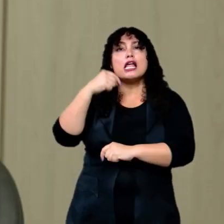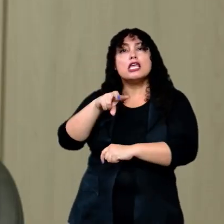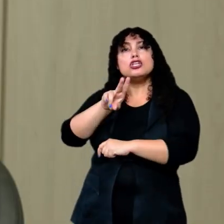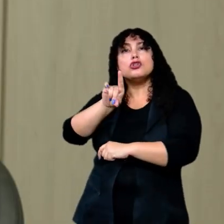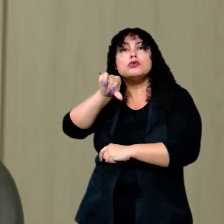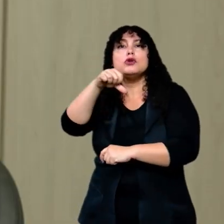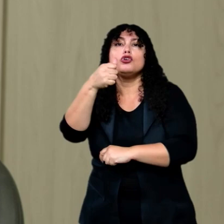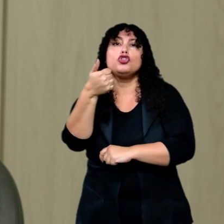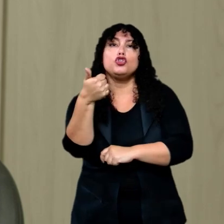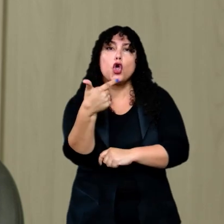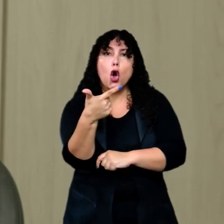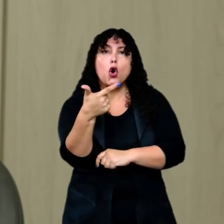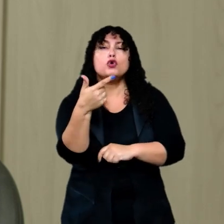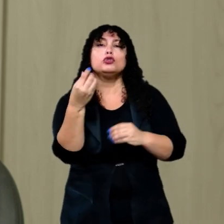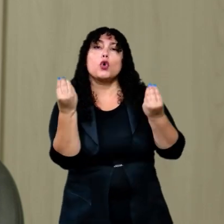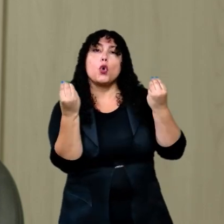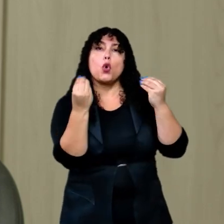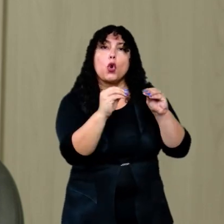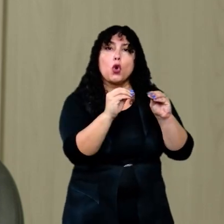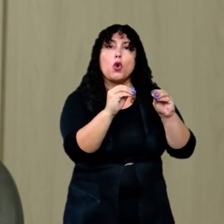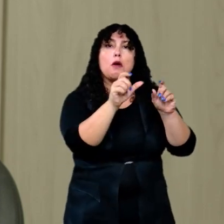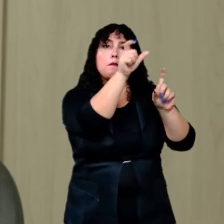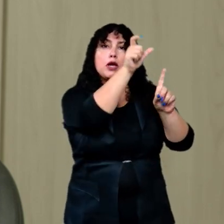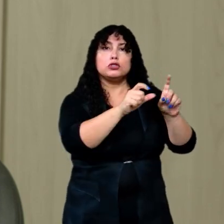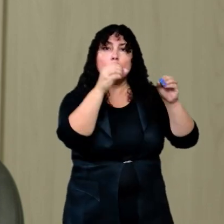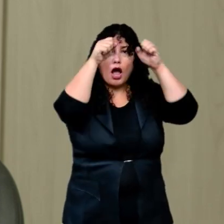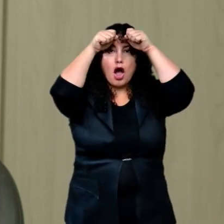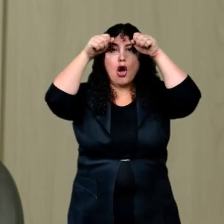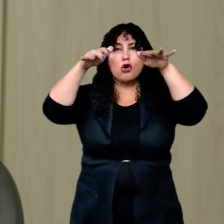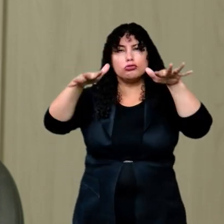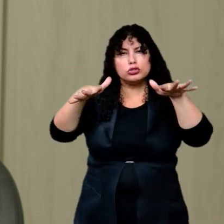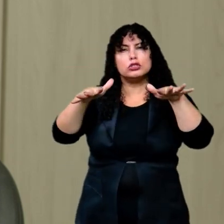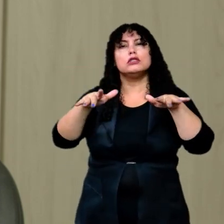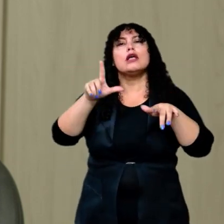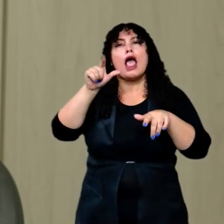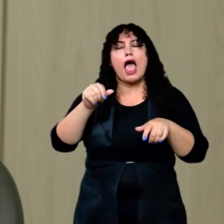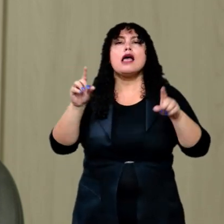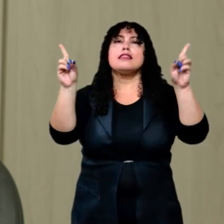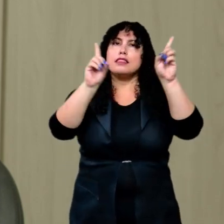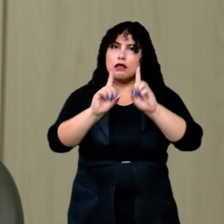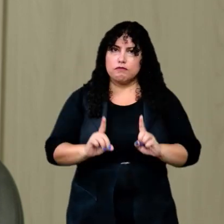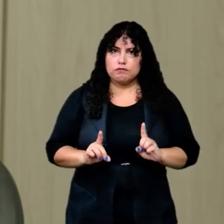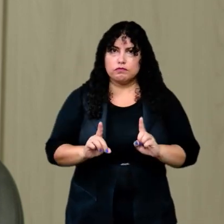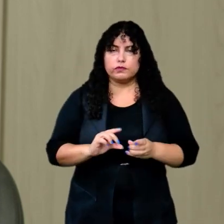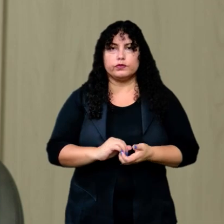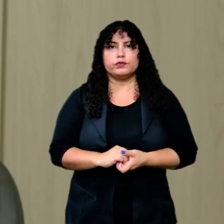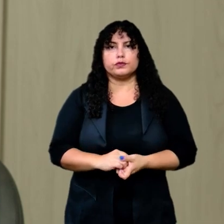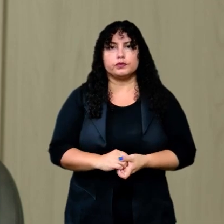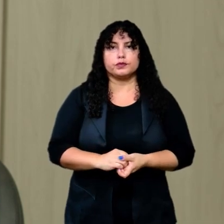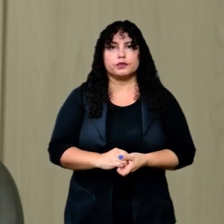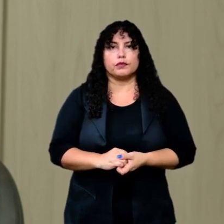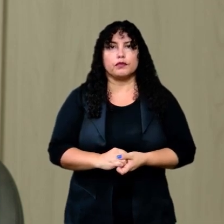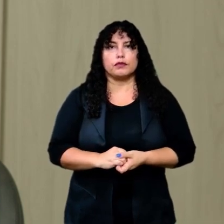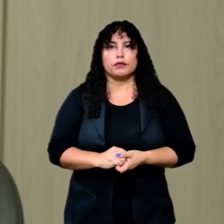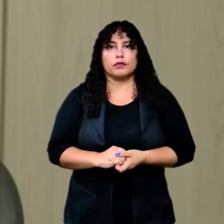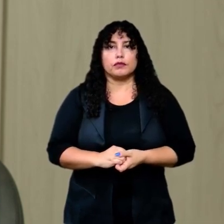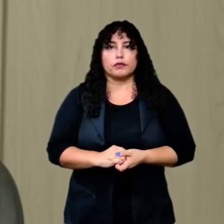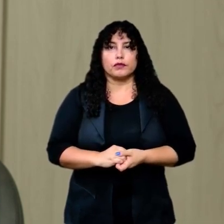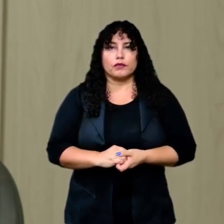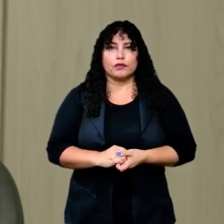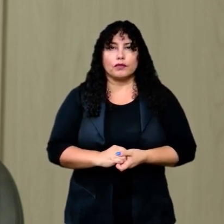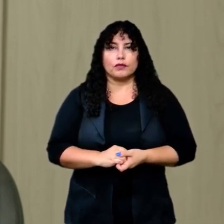2012, colocou a pessoa com autismo como uma pessoa com deficiência, né? E